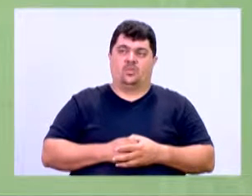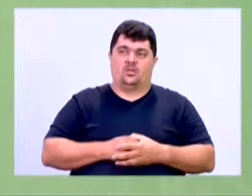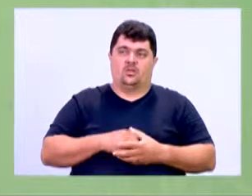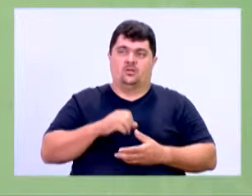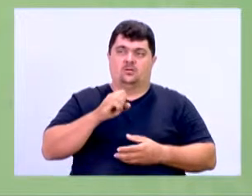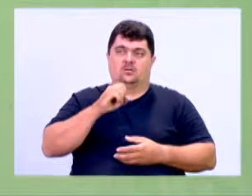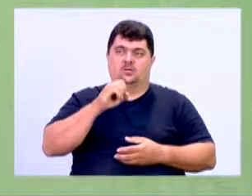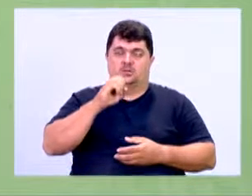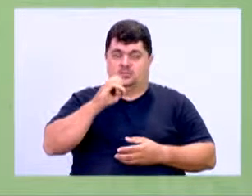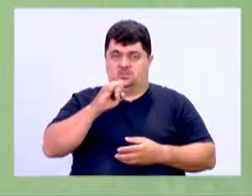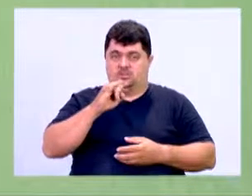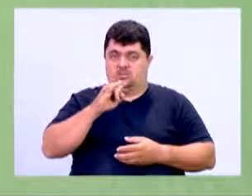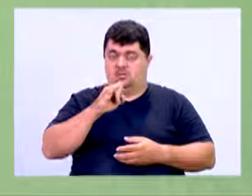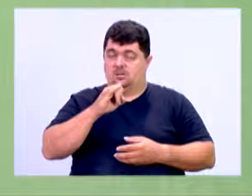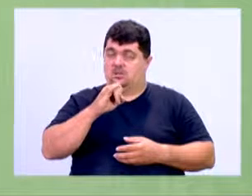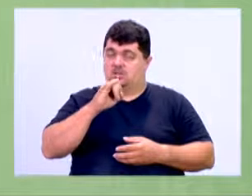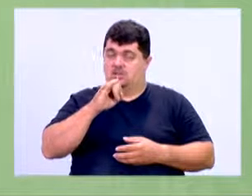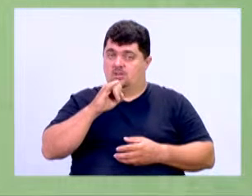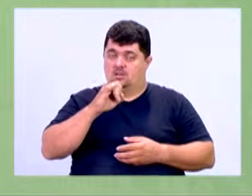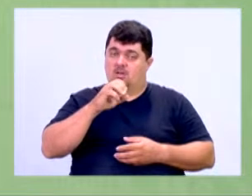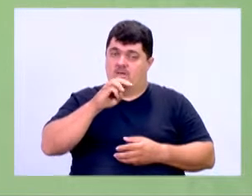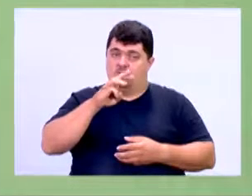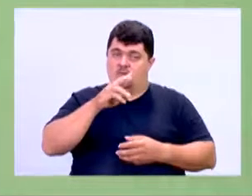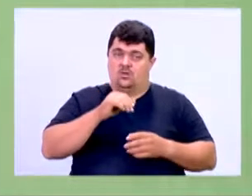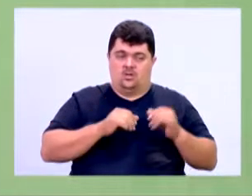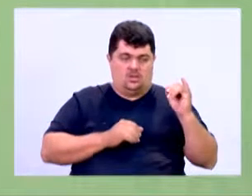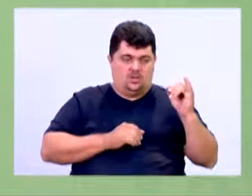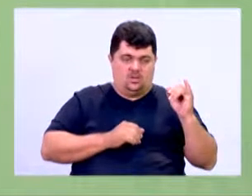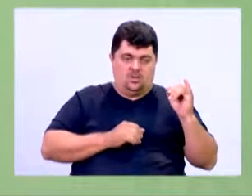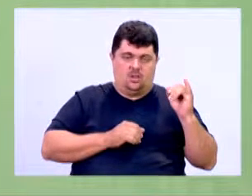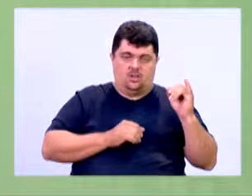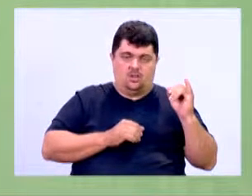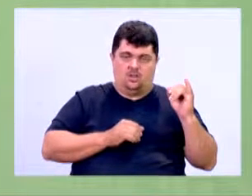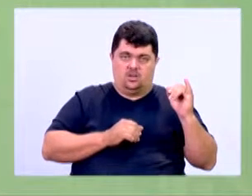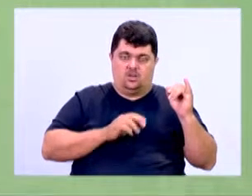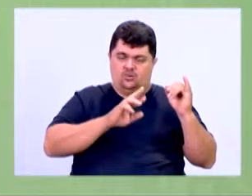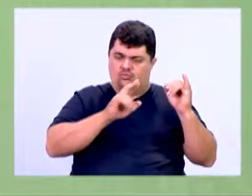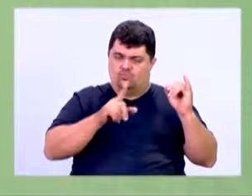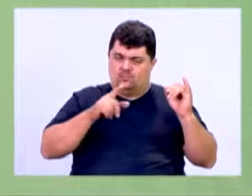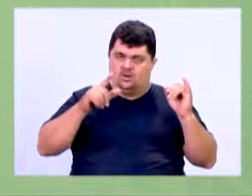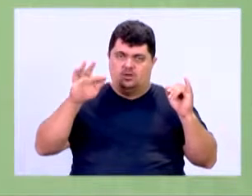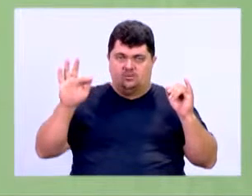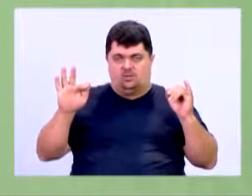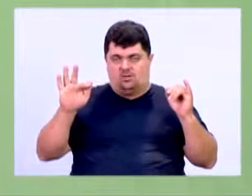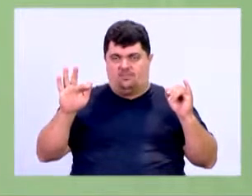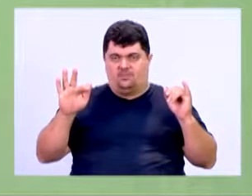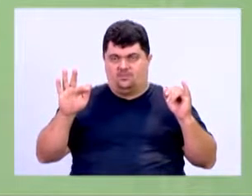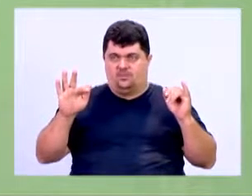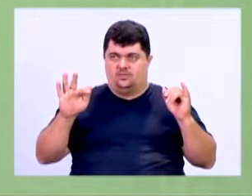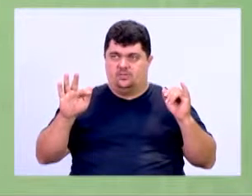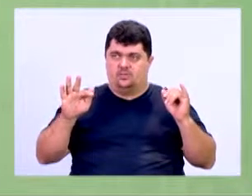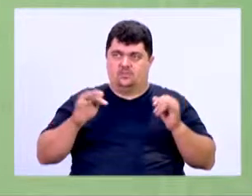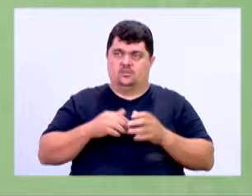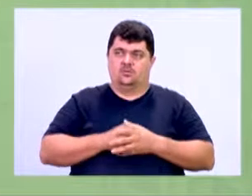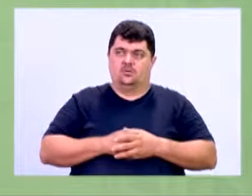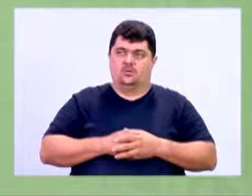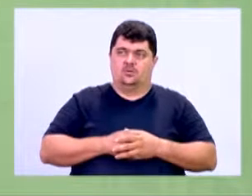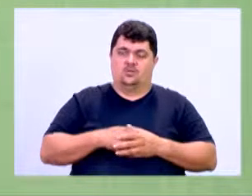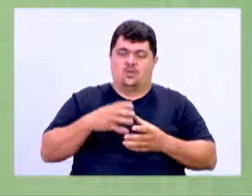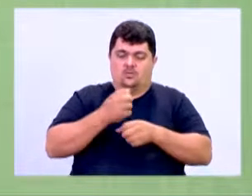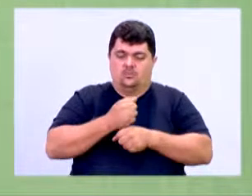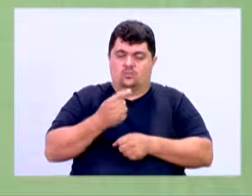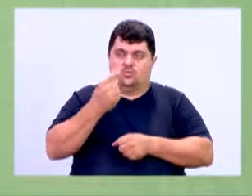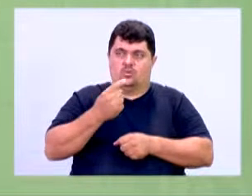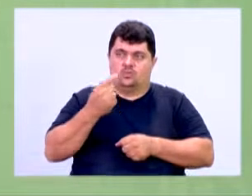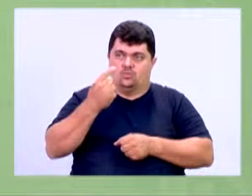Enquanto, ou seja, meu while, né, enquanto o i for menor que f, ou seja, 0 for menor que 99, ele vai incrementar